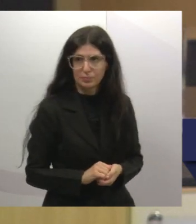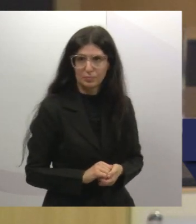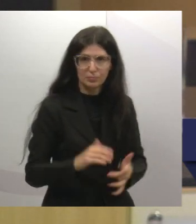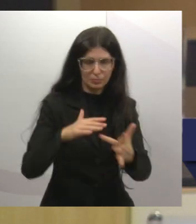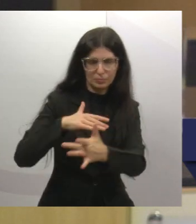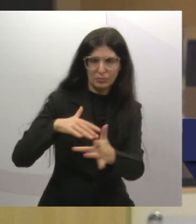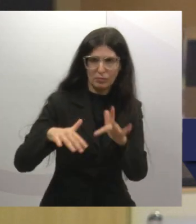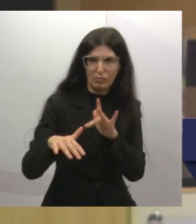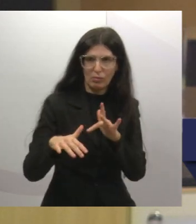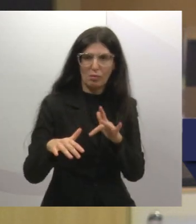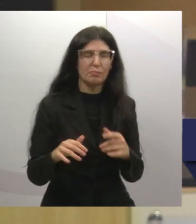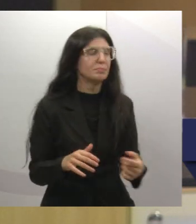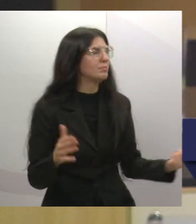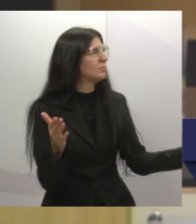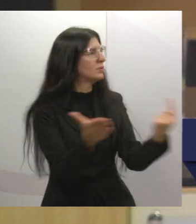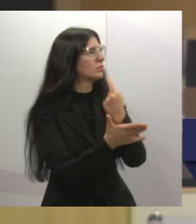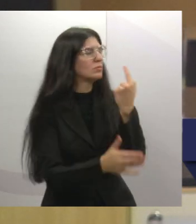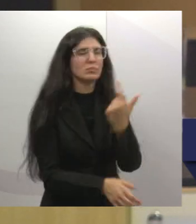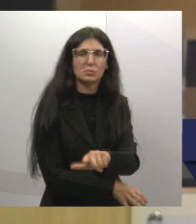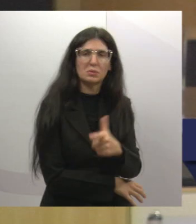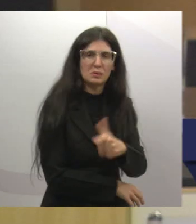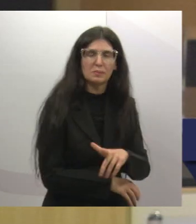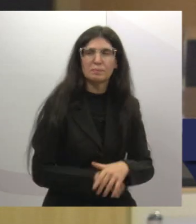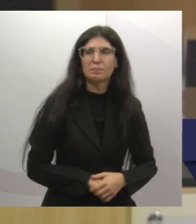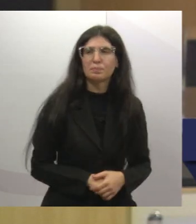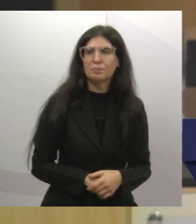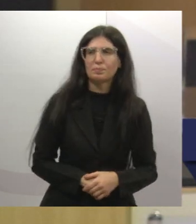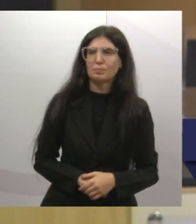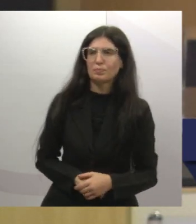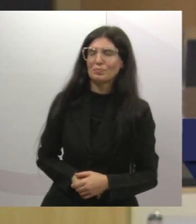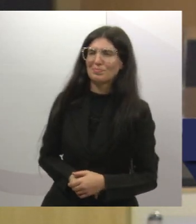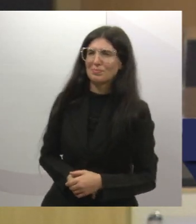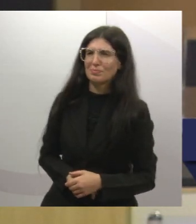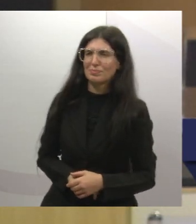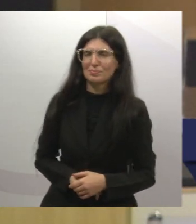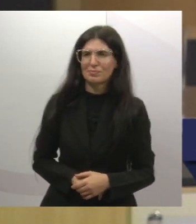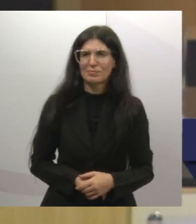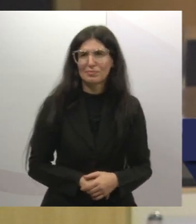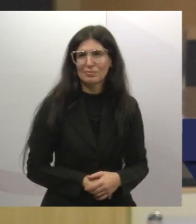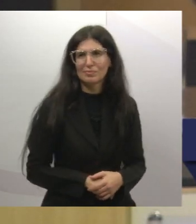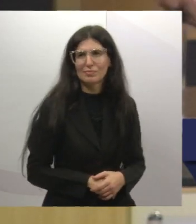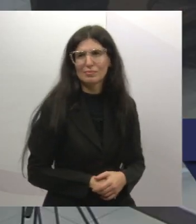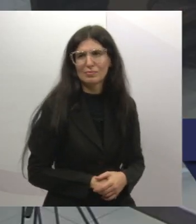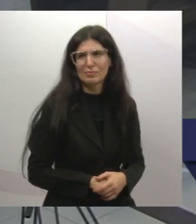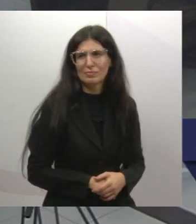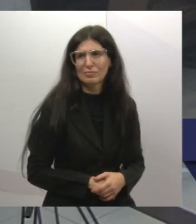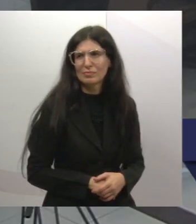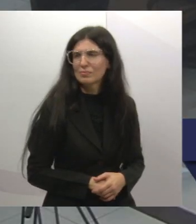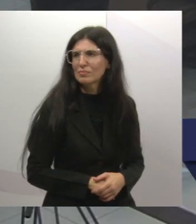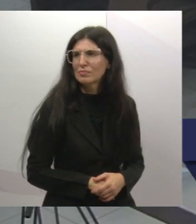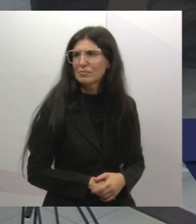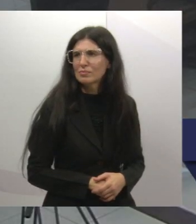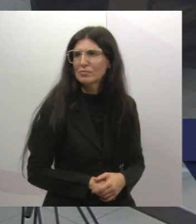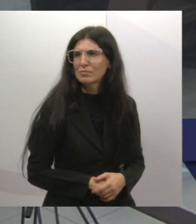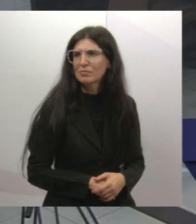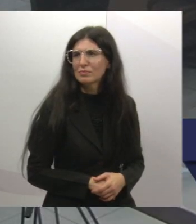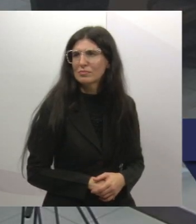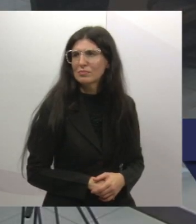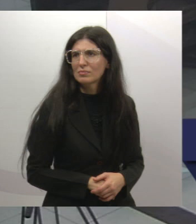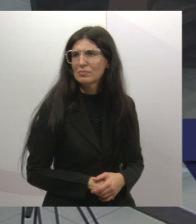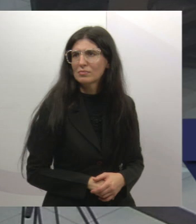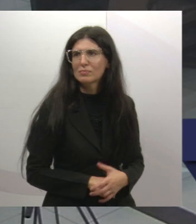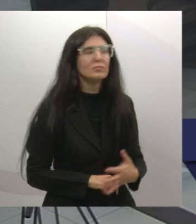redes virtuais, né? Não temos nenhuma outra questionamento. Os vereadores também foram atendidos. A mesa tem alguma